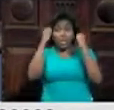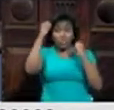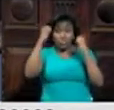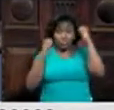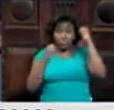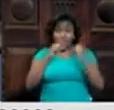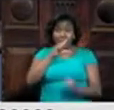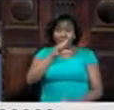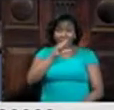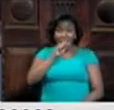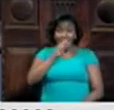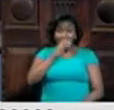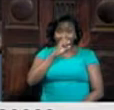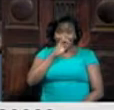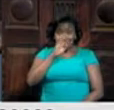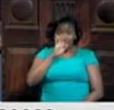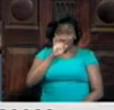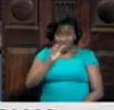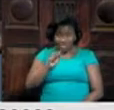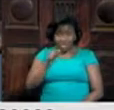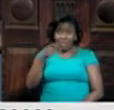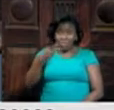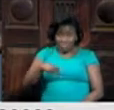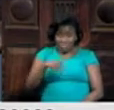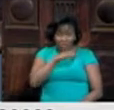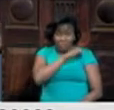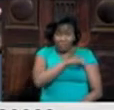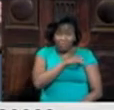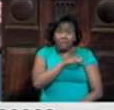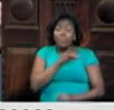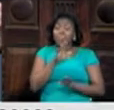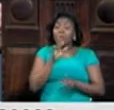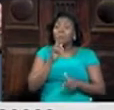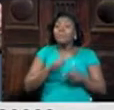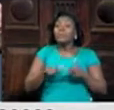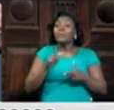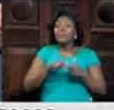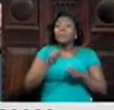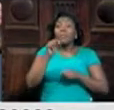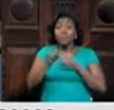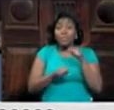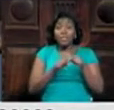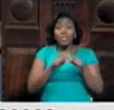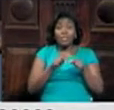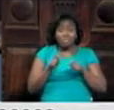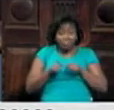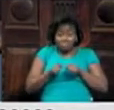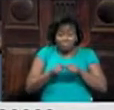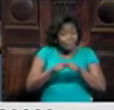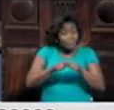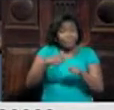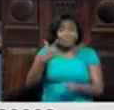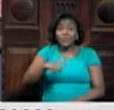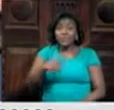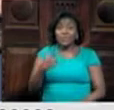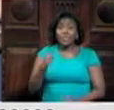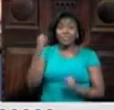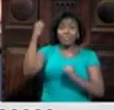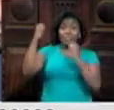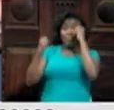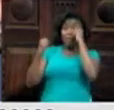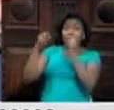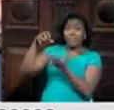só que teve um grande problema, deputado Milton Rangel. E qual é o problema? Não há produção. Então as fábricas estão paradas,